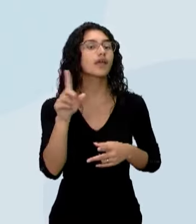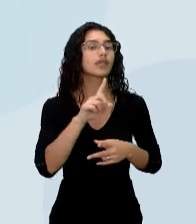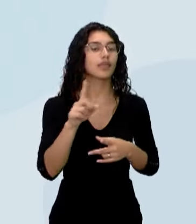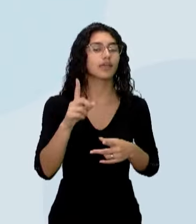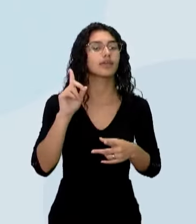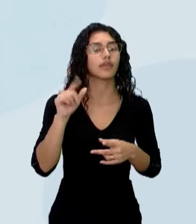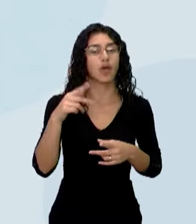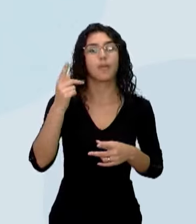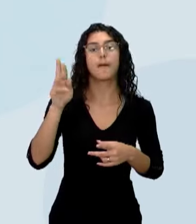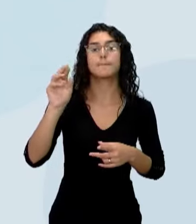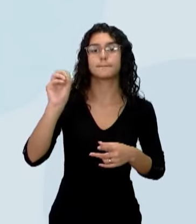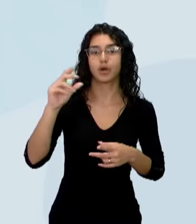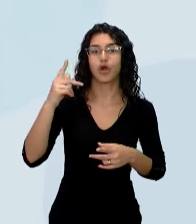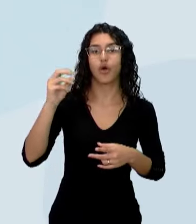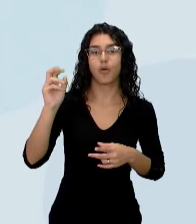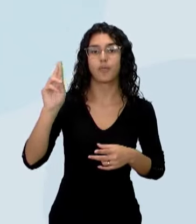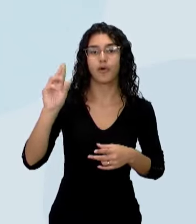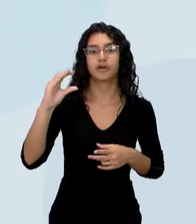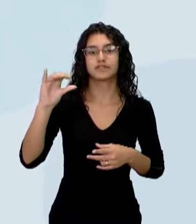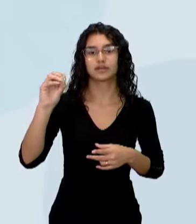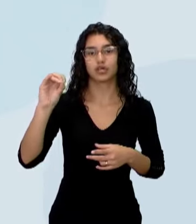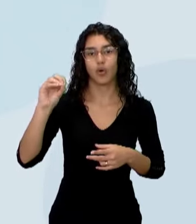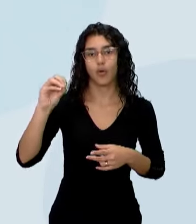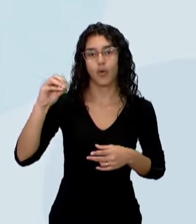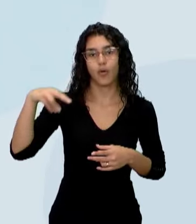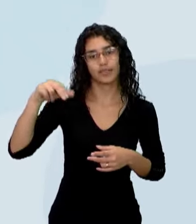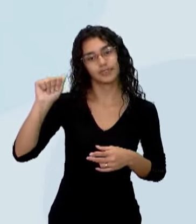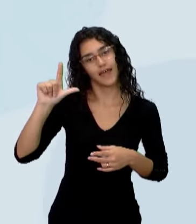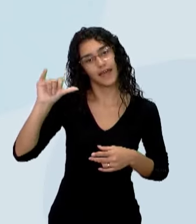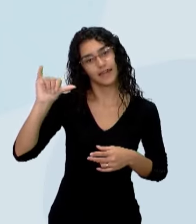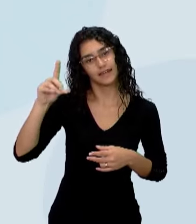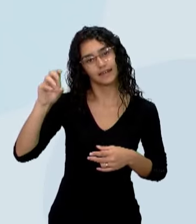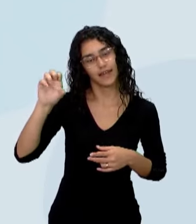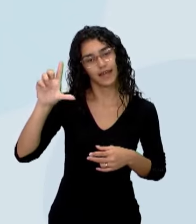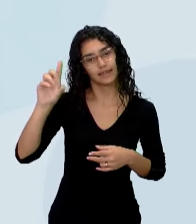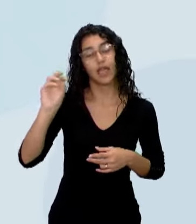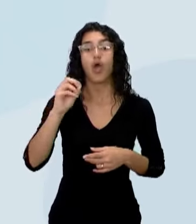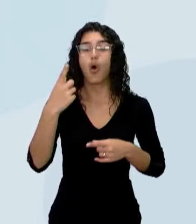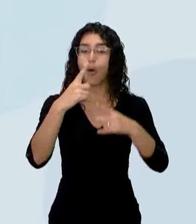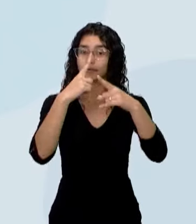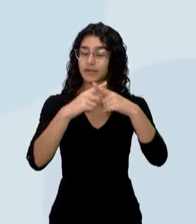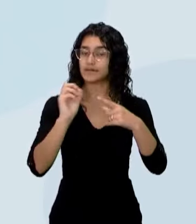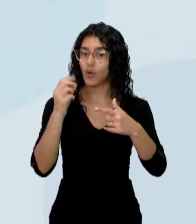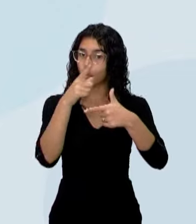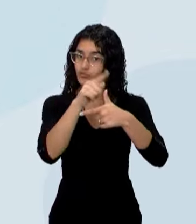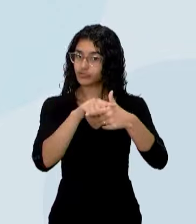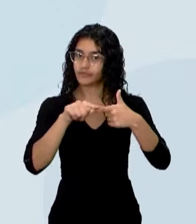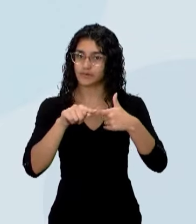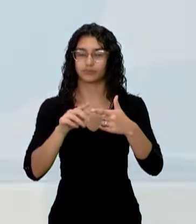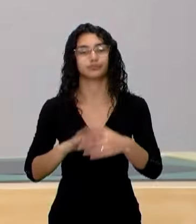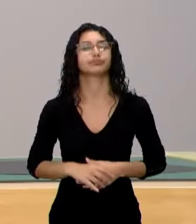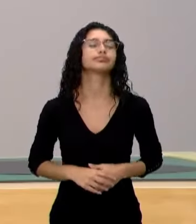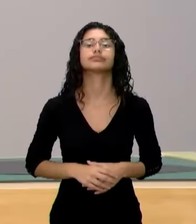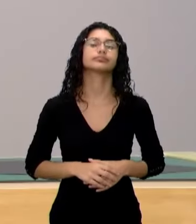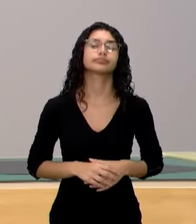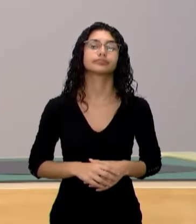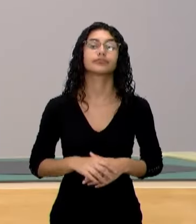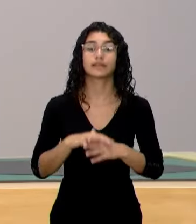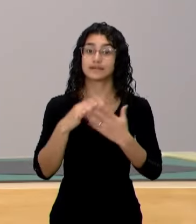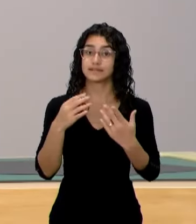uma proporcionalidade e que a relação entre eles ou é de multiplicação ou é de divisão. É bom né? lembrar que as proporcionalidades